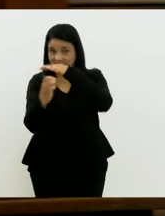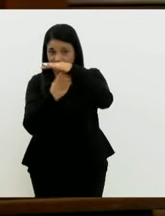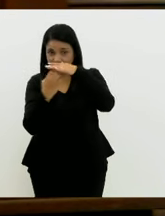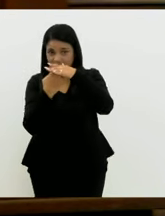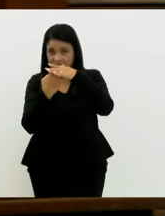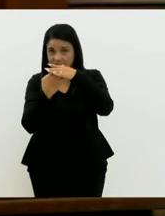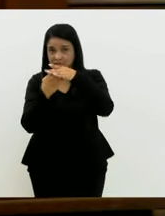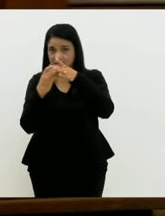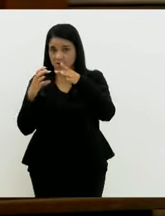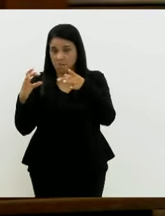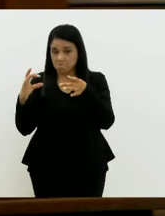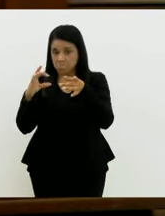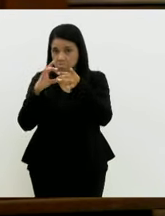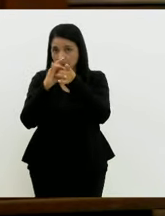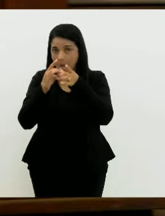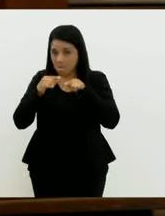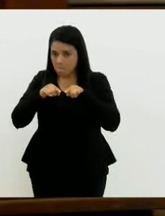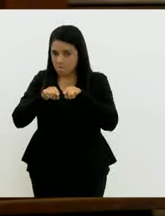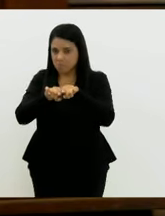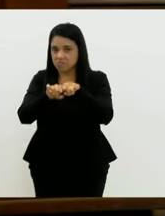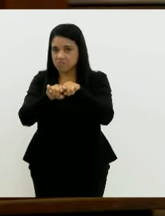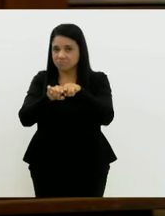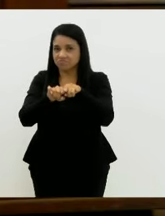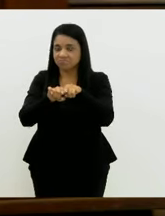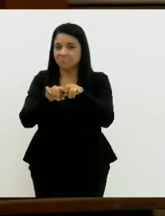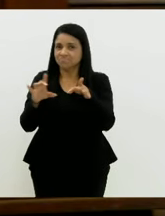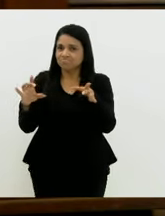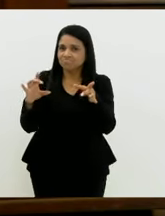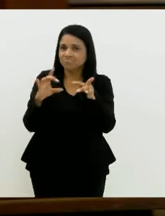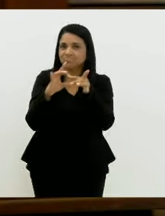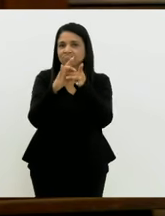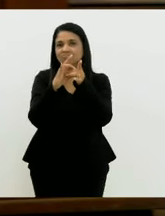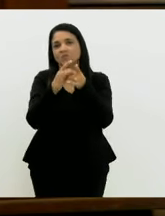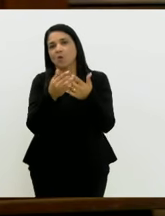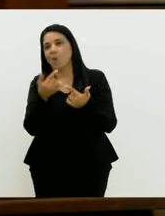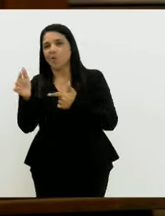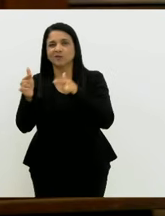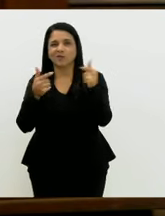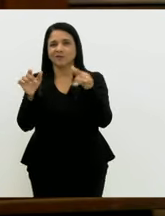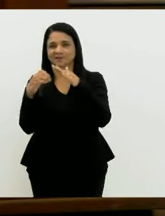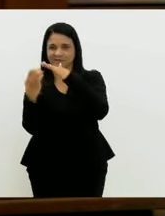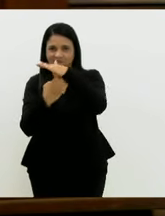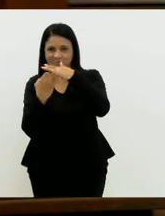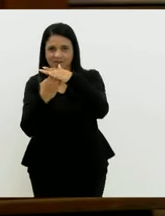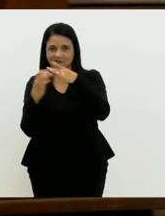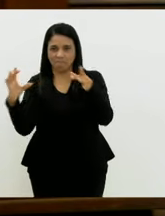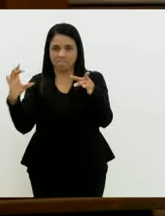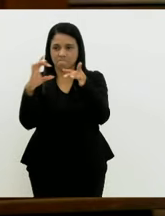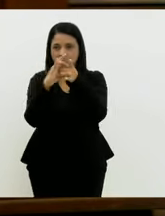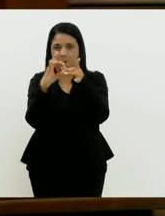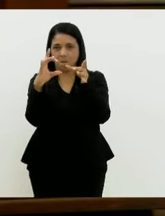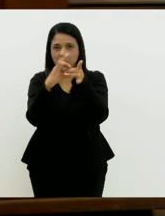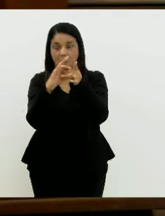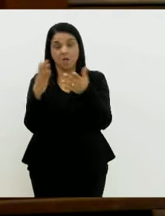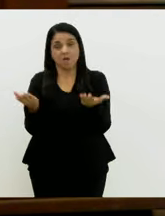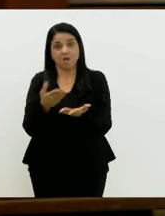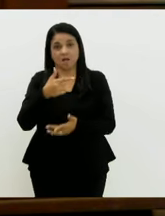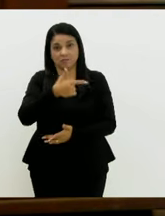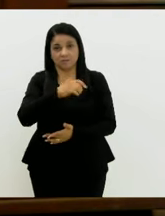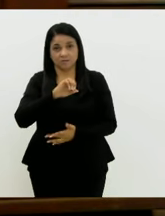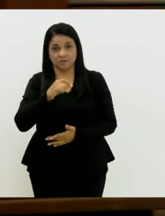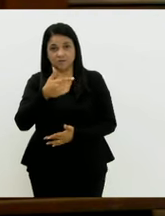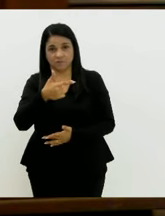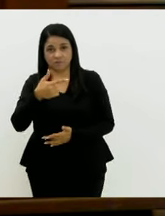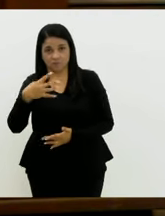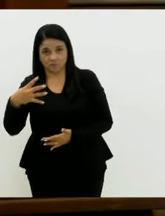do cluster, nasceu e se uniram várias outras. Esse ano de 2024 também vai ser